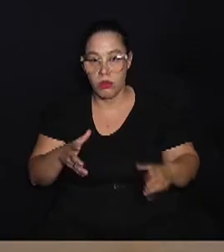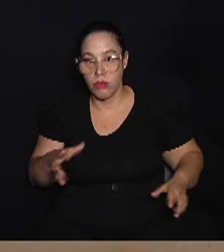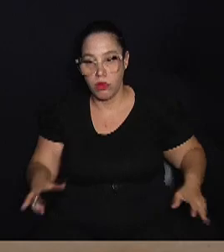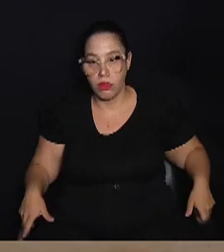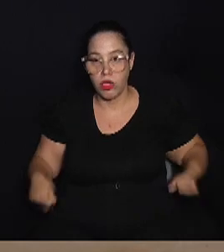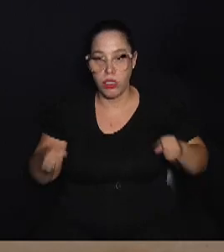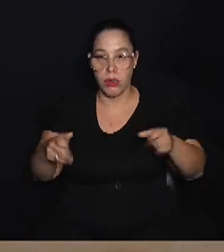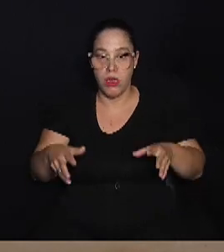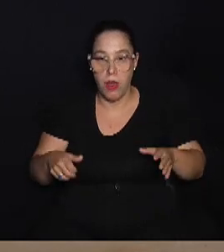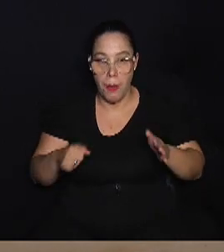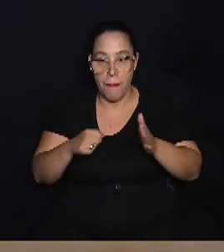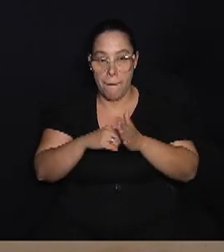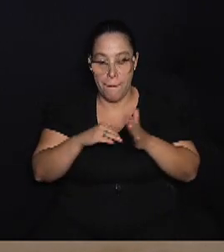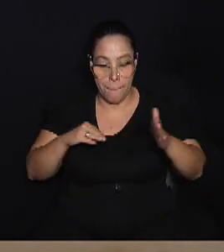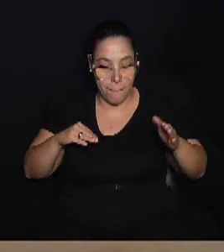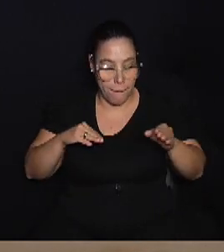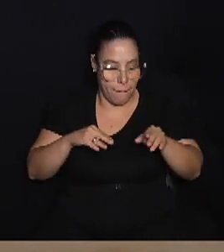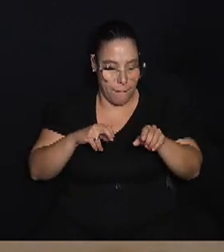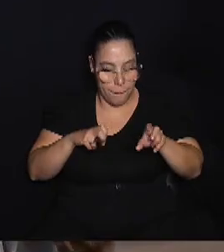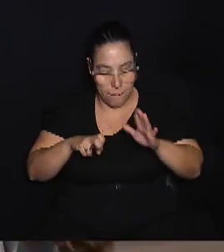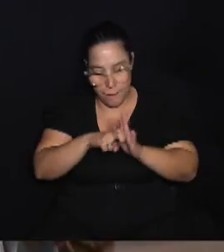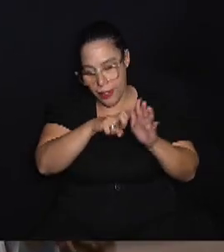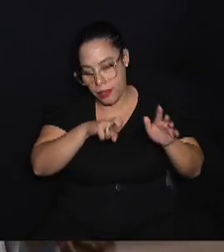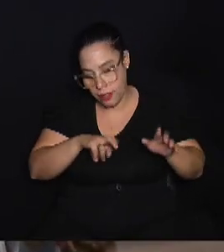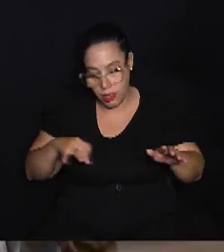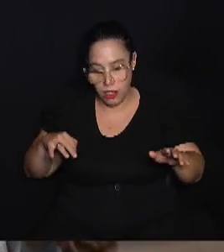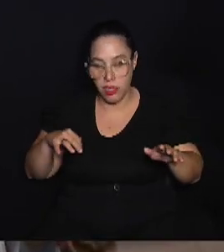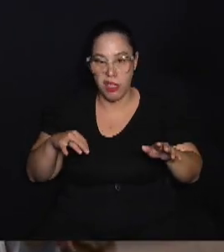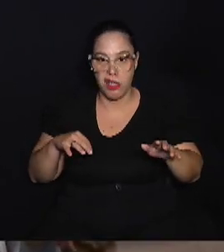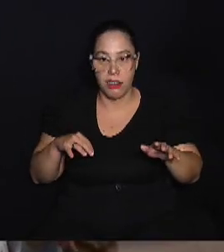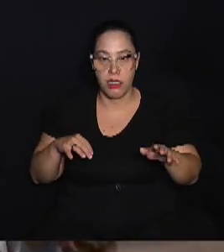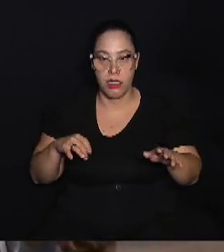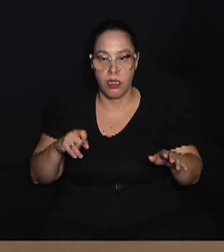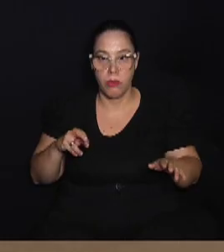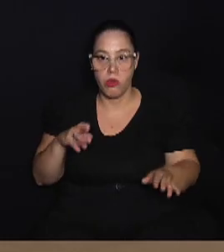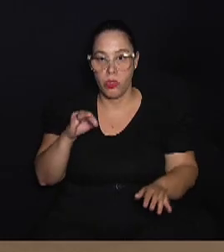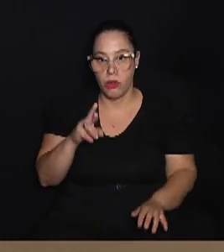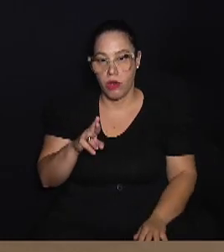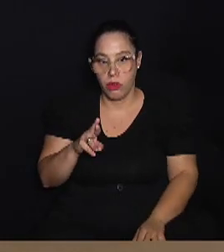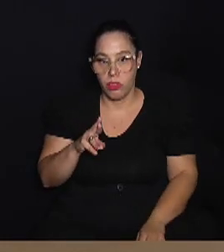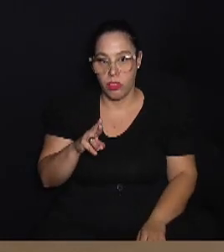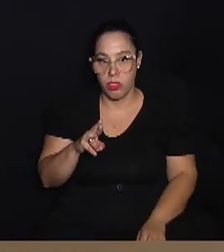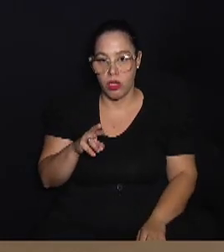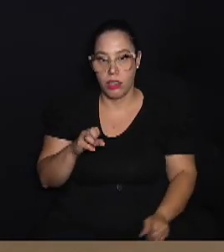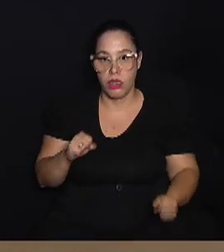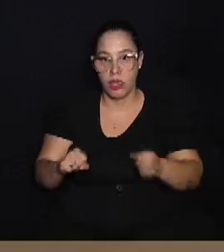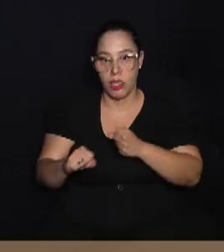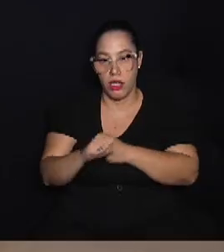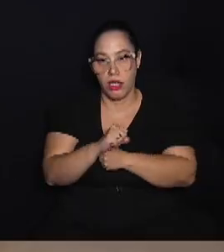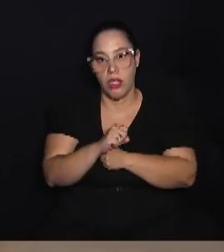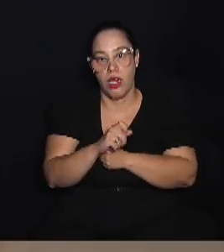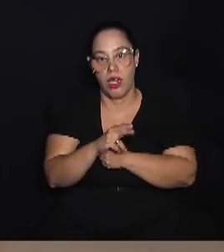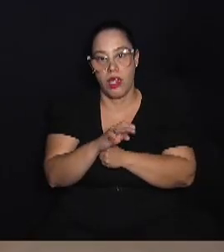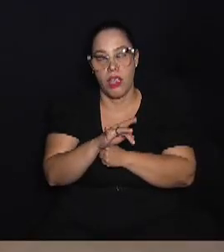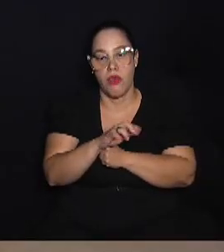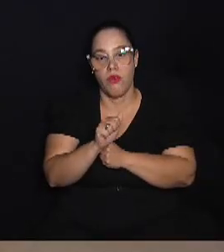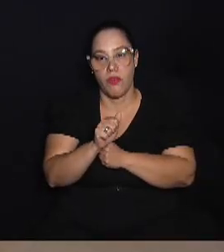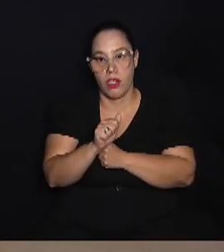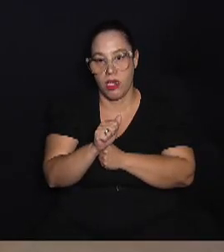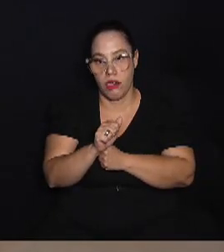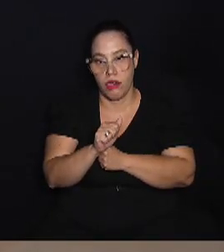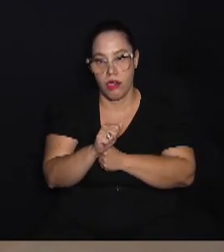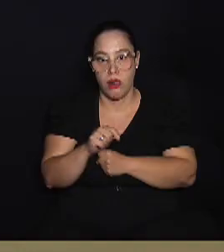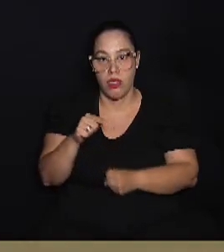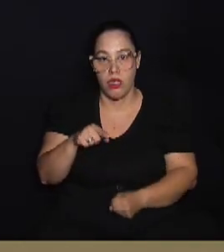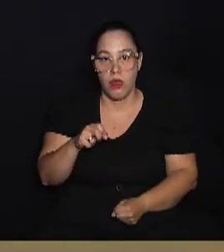bate e sai. Geralmente usa ela quem tem menos comprometimento motor. E tem a cadeira de defesa que a gente chama, que é a que tem aquele